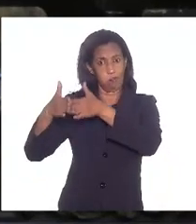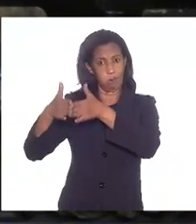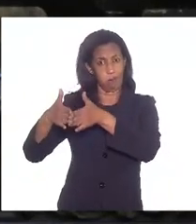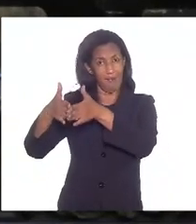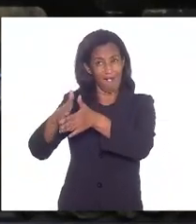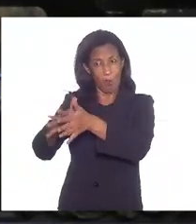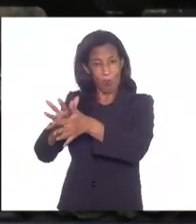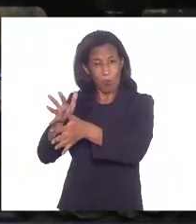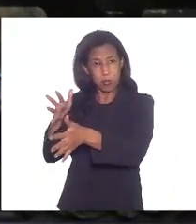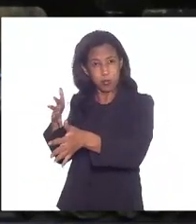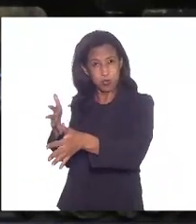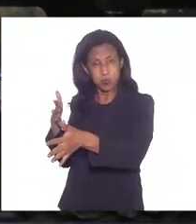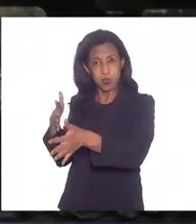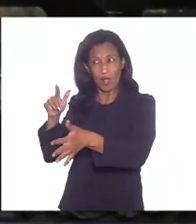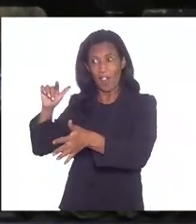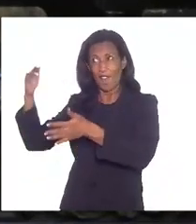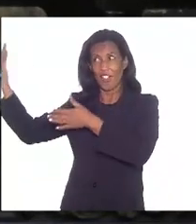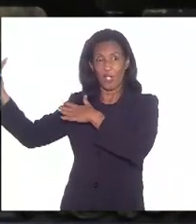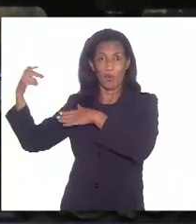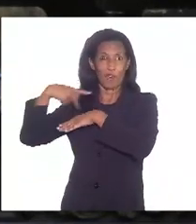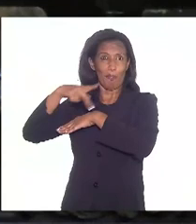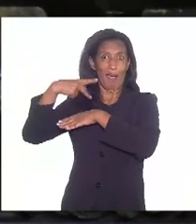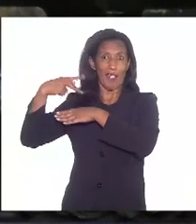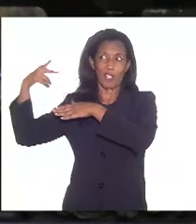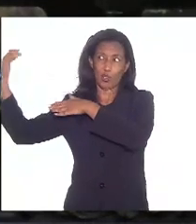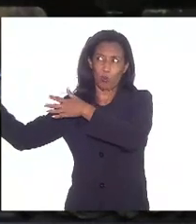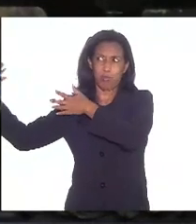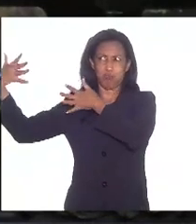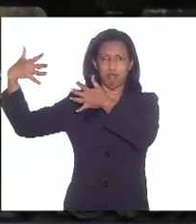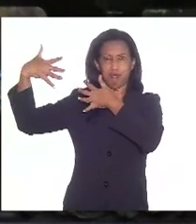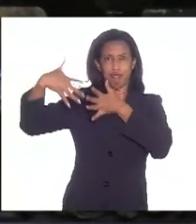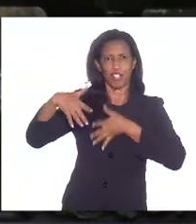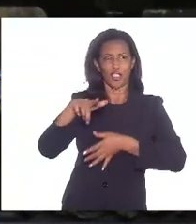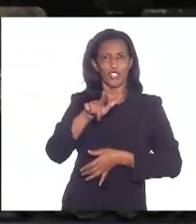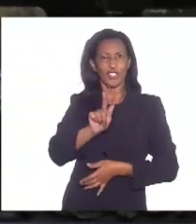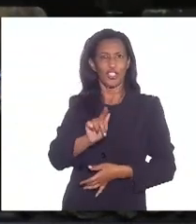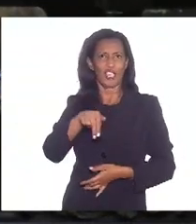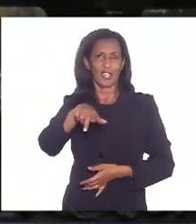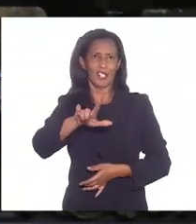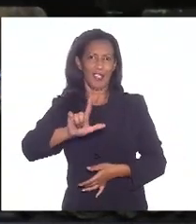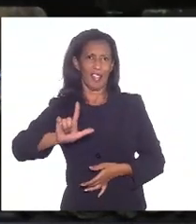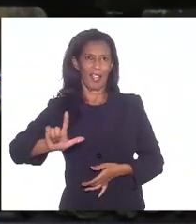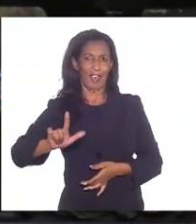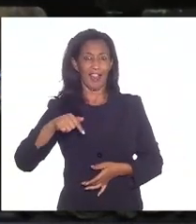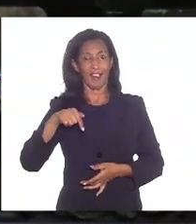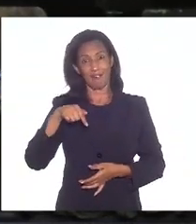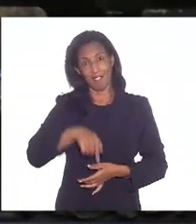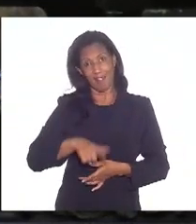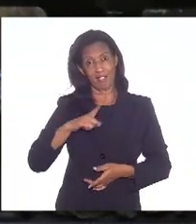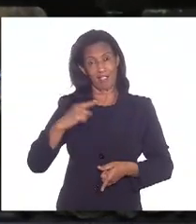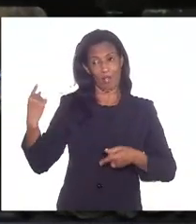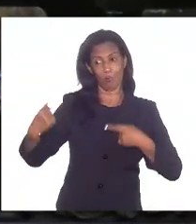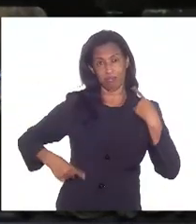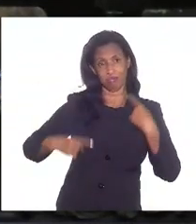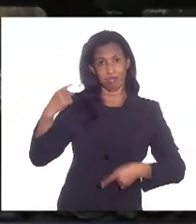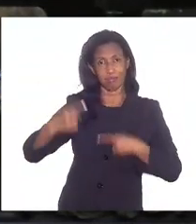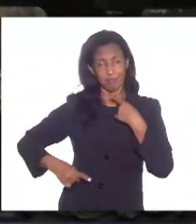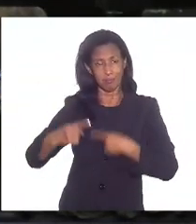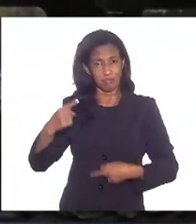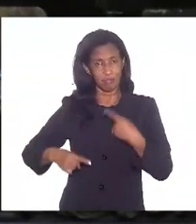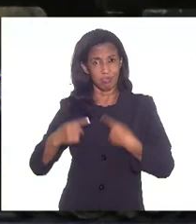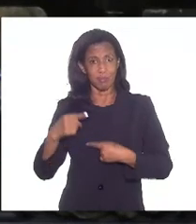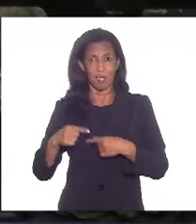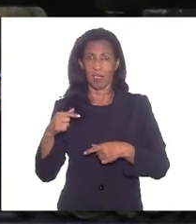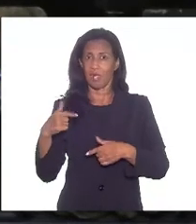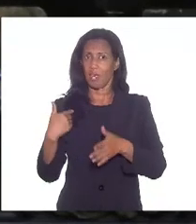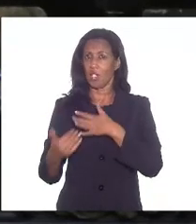calado vir de outros países carregada de GNL e ter competitividade aqui em